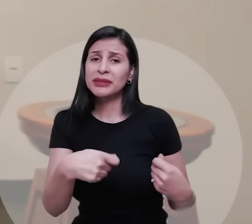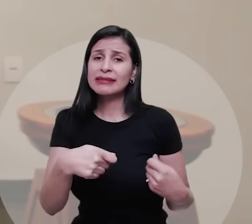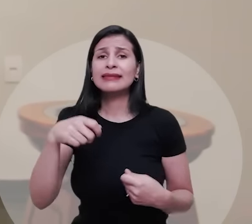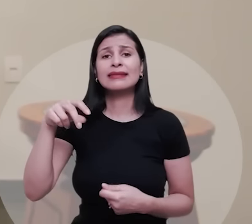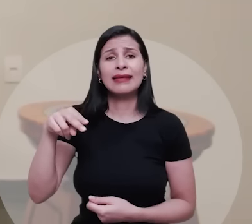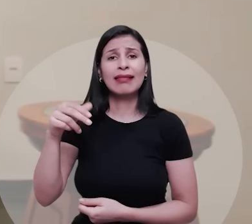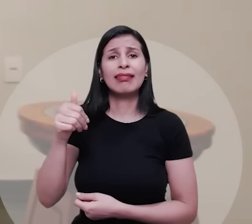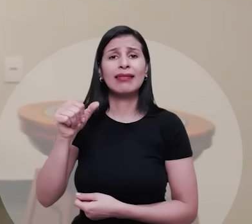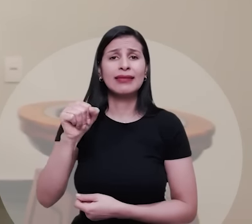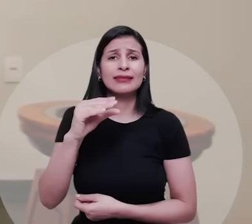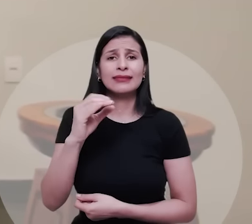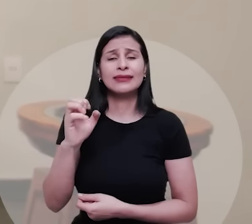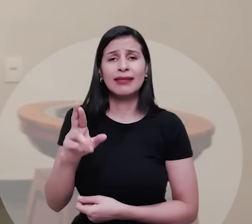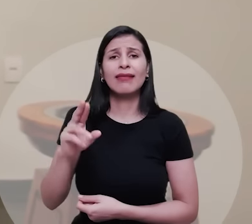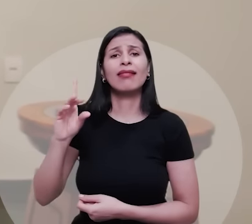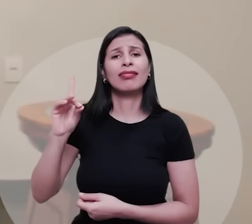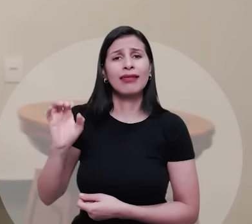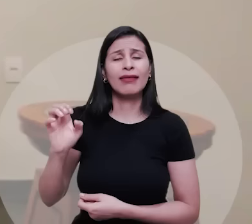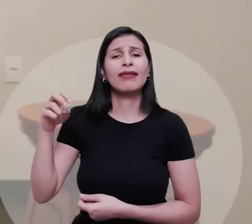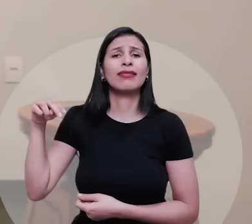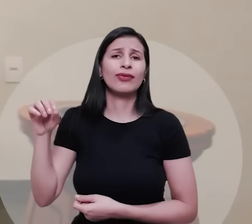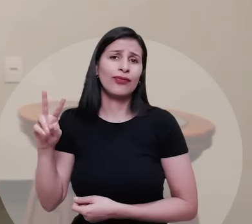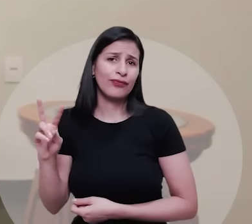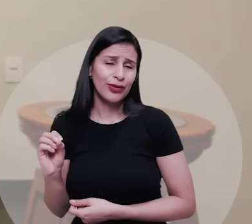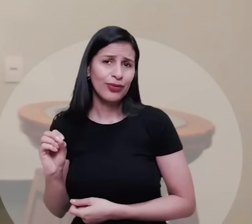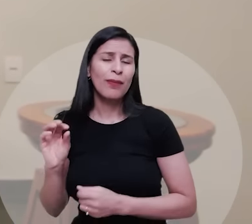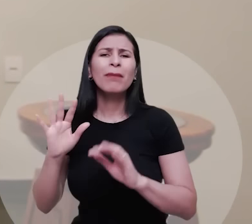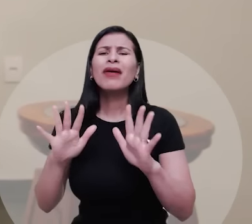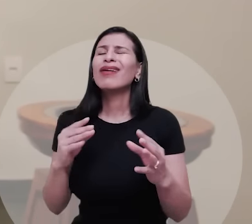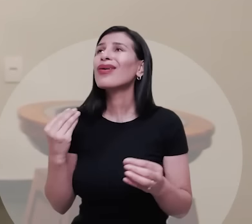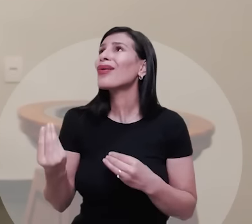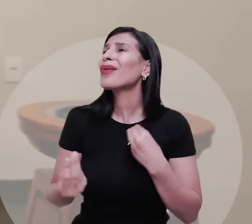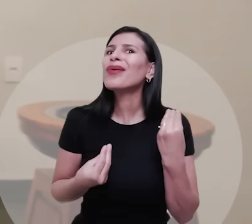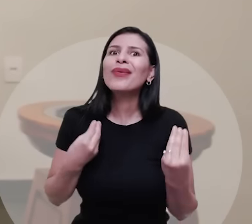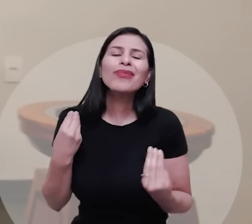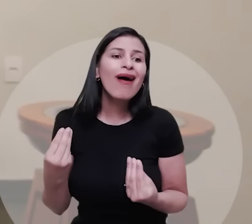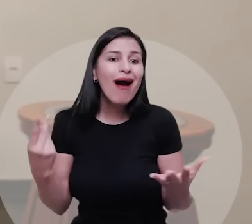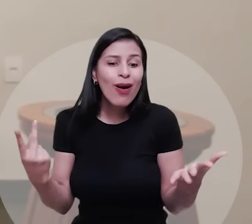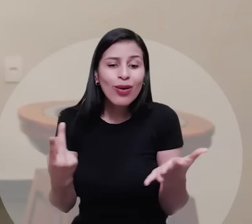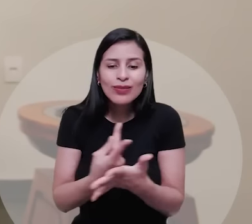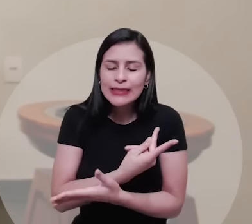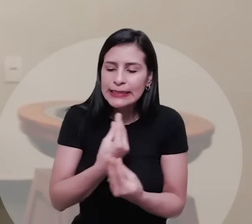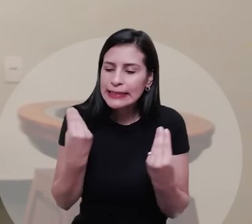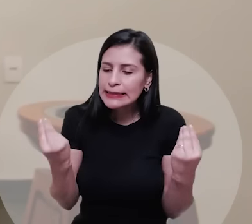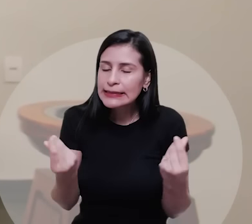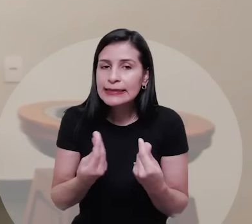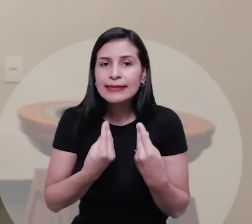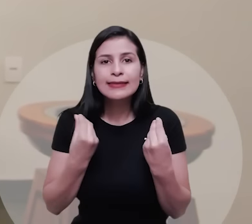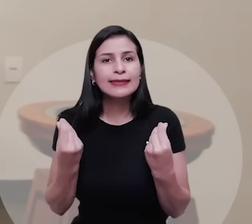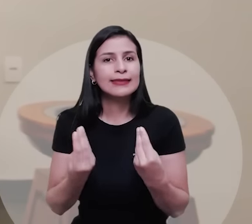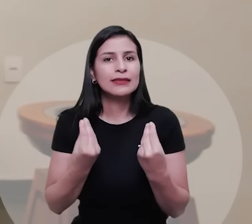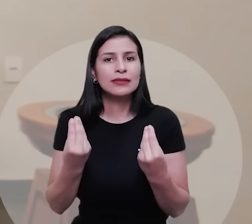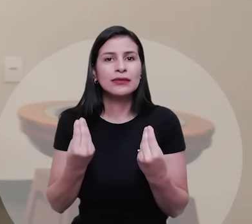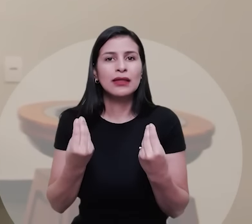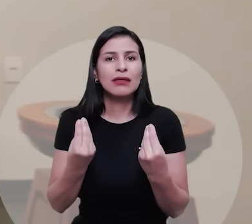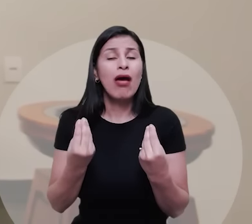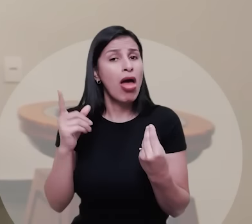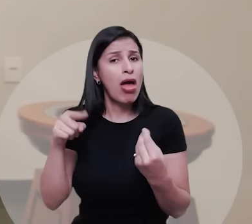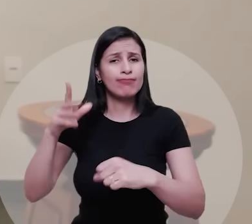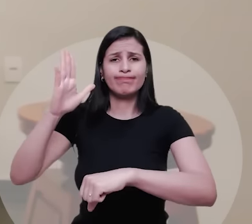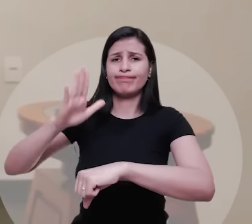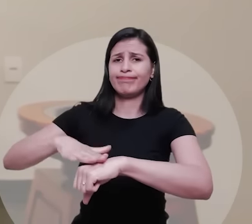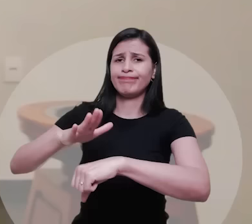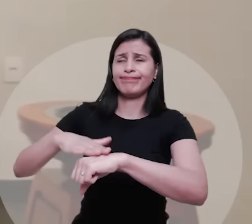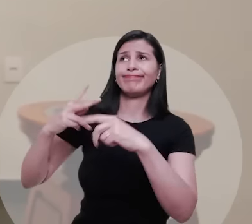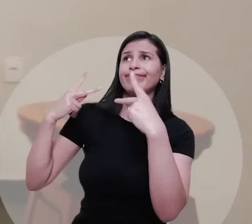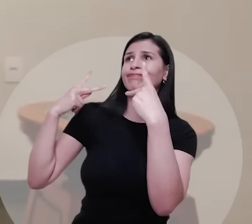nascimento? De determinado ponto de vista, nós poderíamos dizer que ele é inteiramente obra de Deus. O